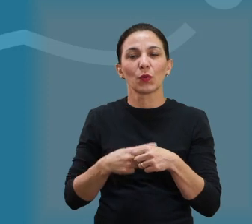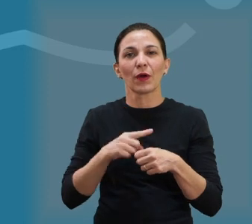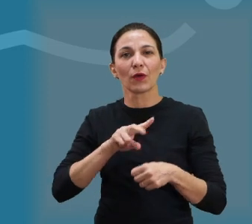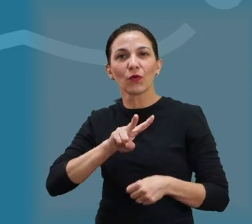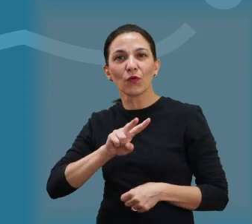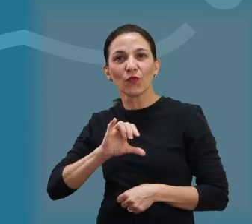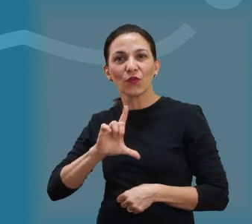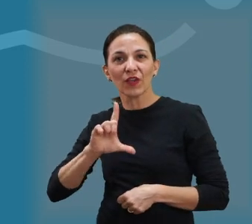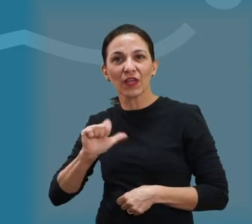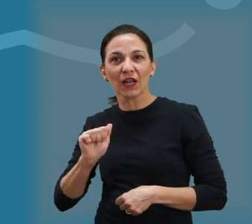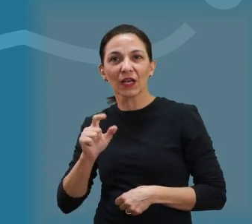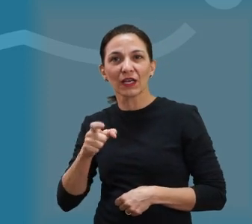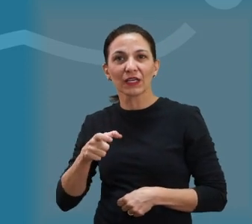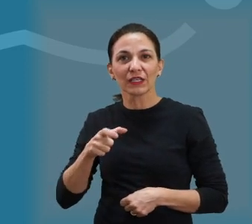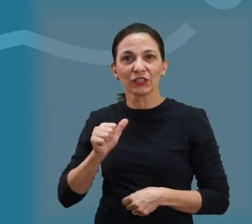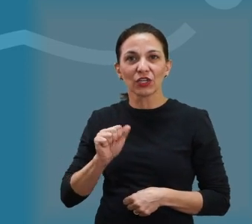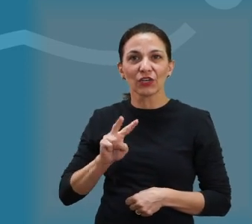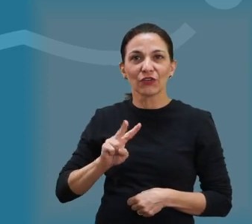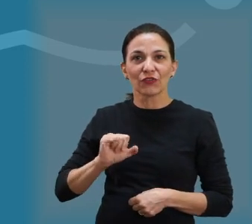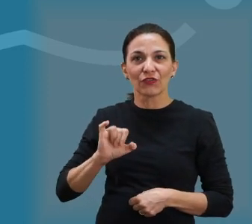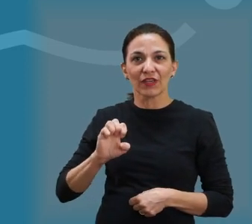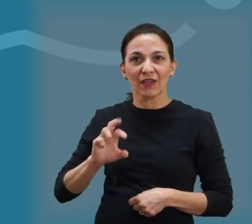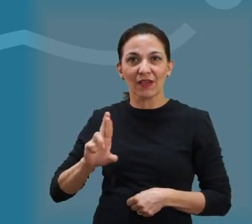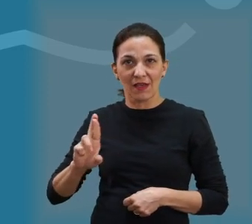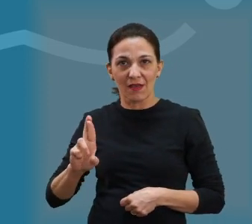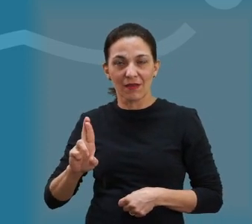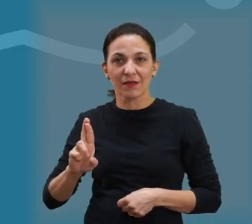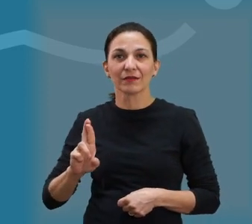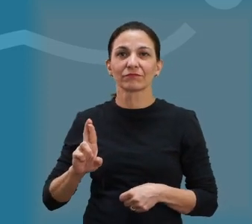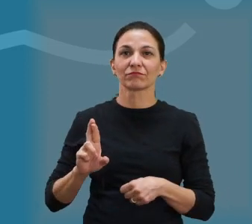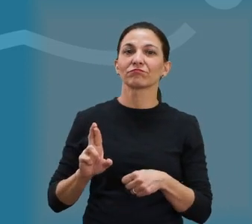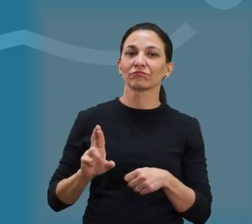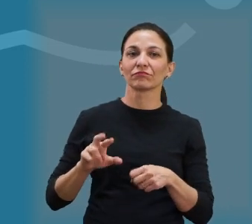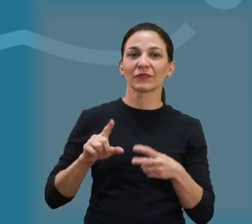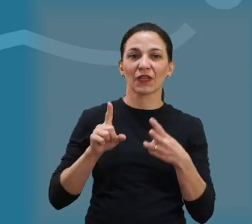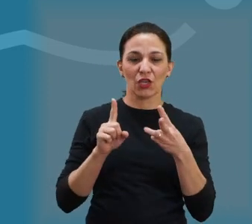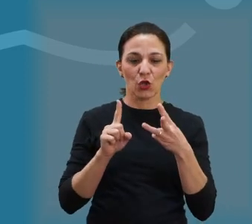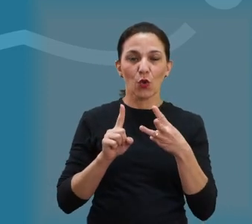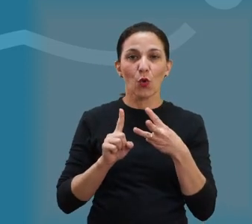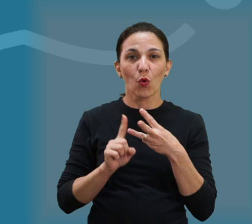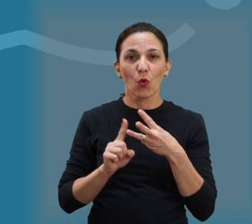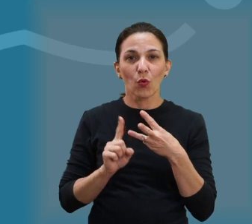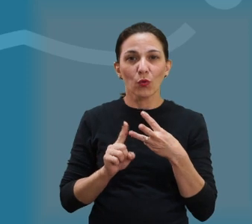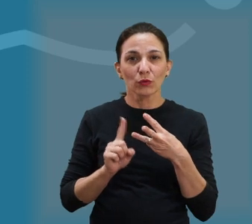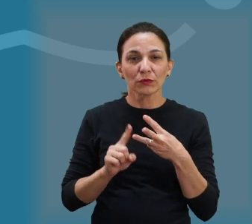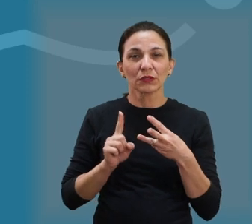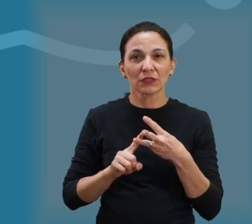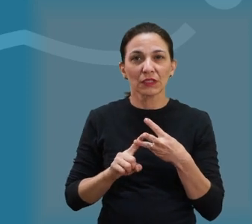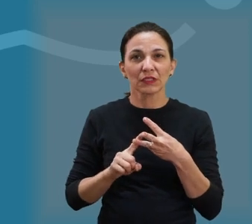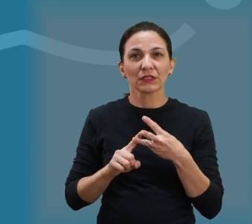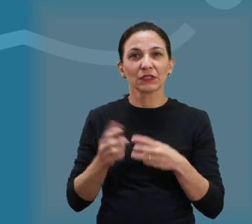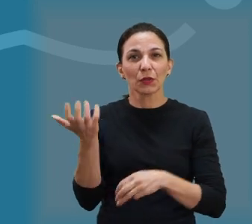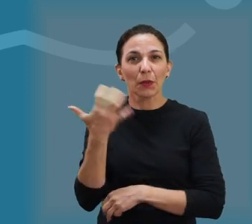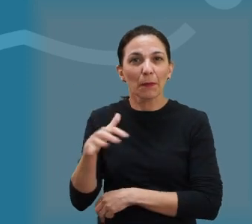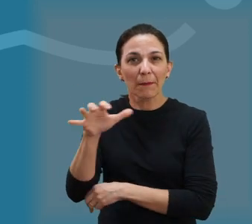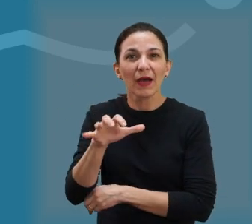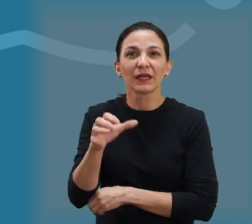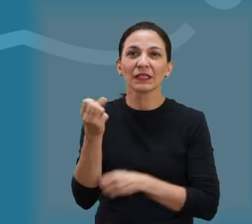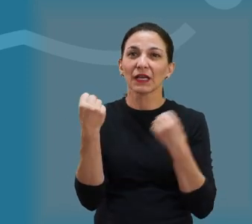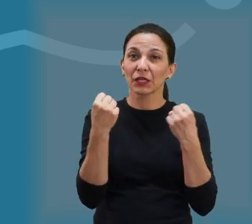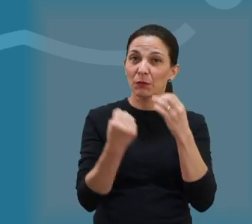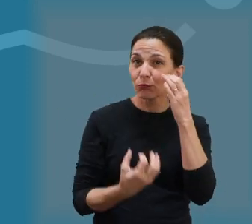localizado o quadrante da Avenida Washington Luiz e São Judas Tadeu entre as Ruas Rui Barbosa